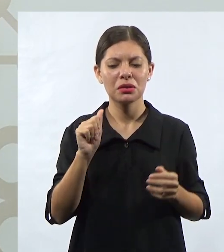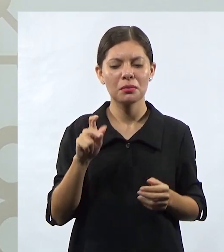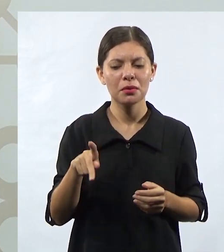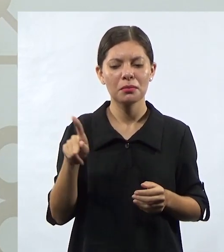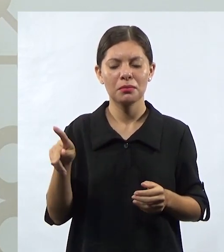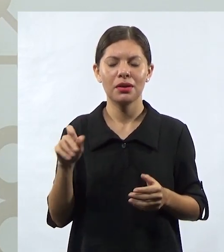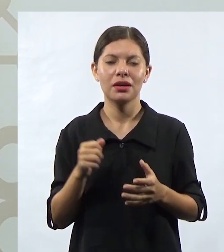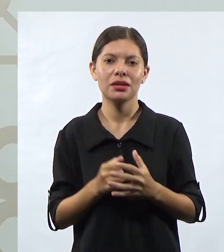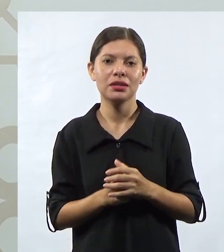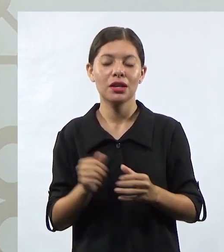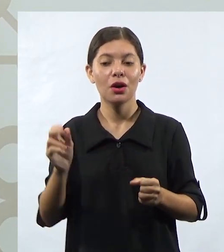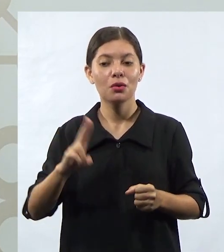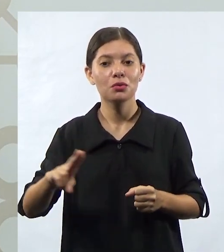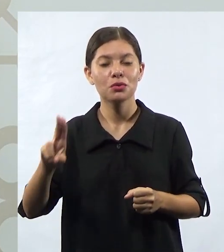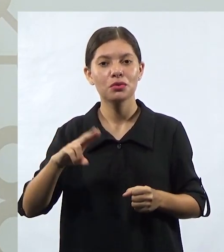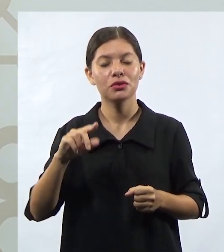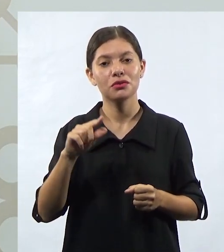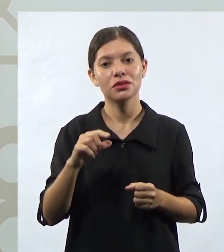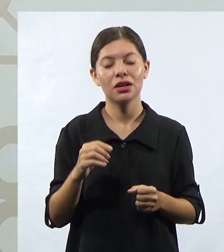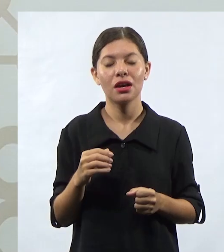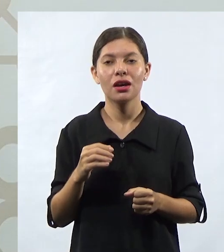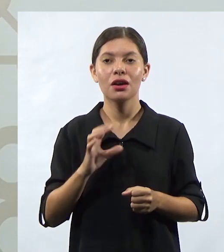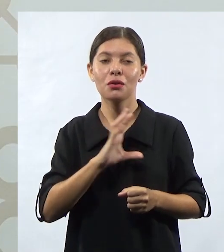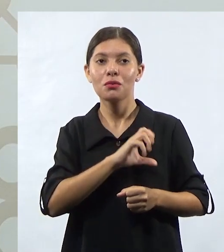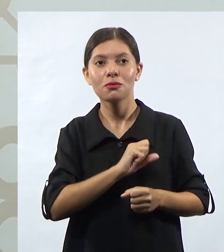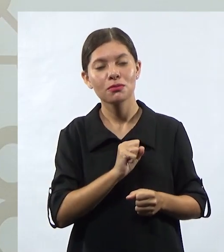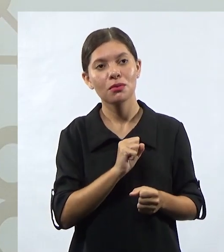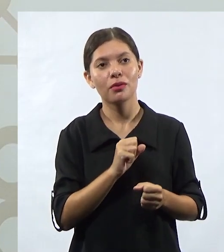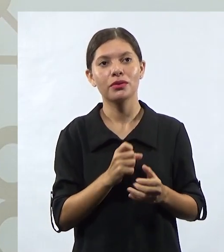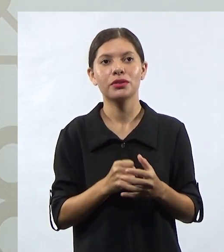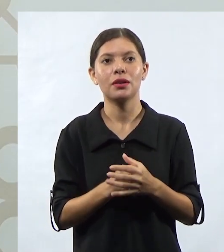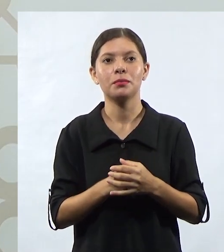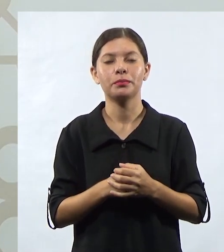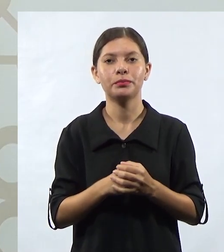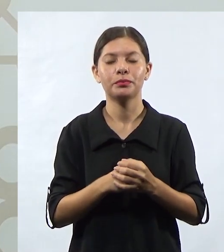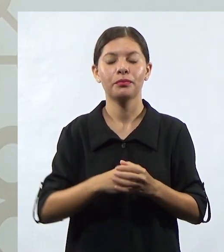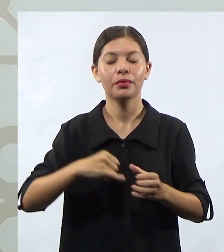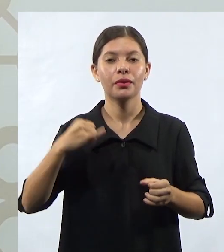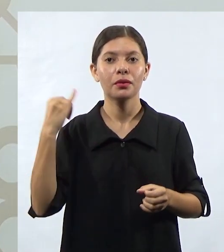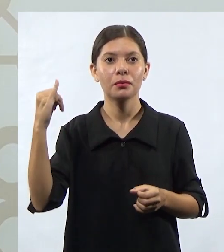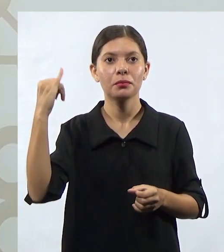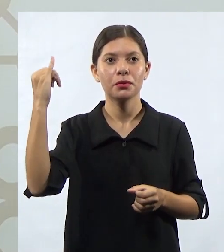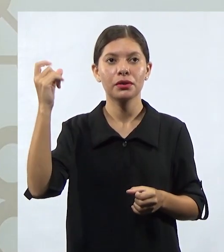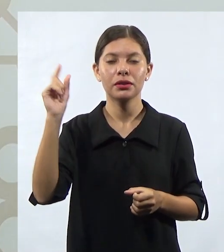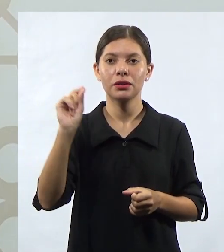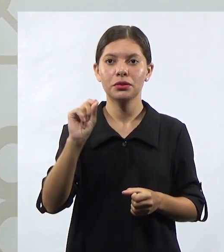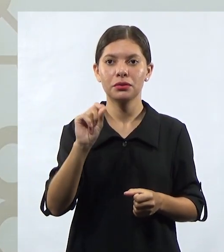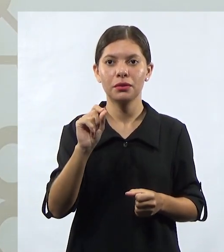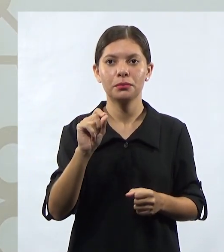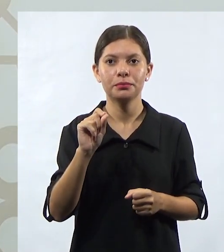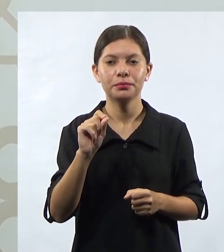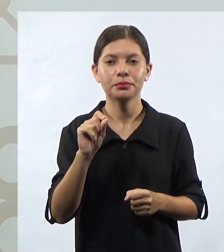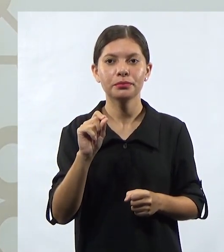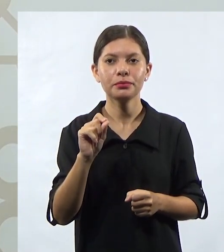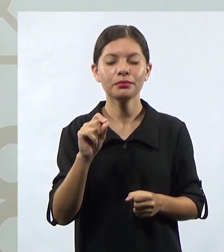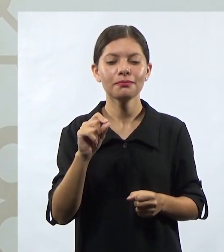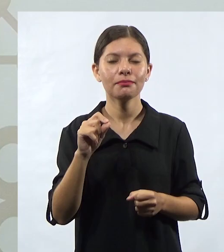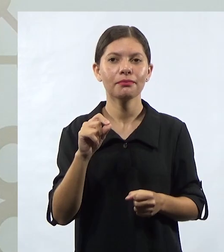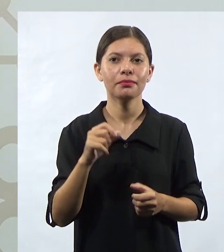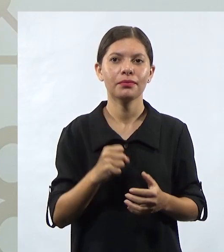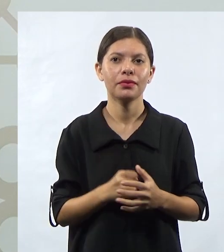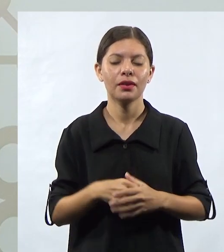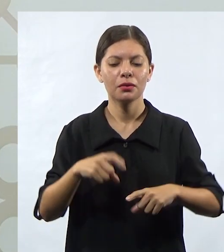com aquele que você sinta-se à vontade, que você sinta confortável. O importante não é necessariamente